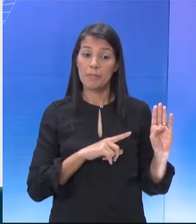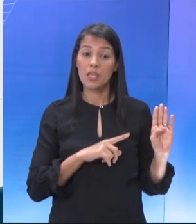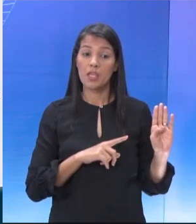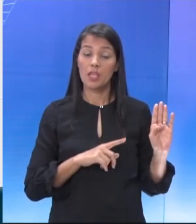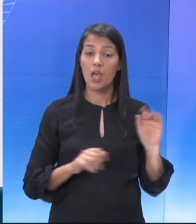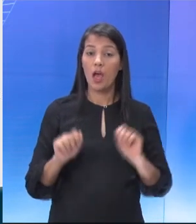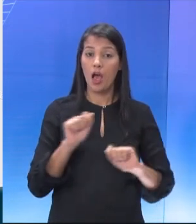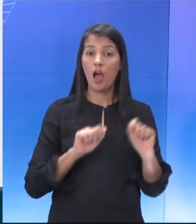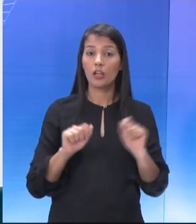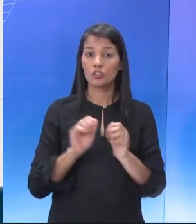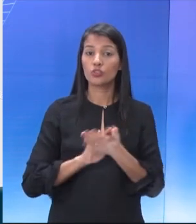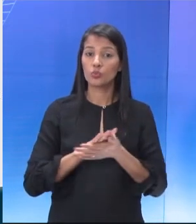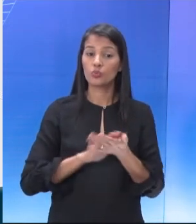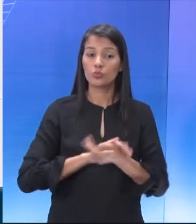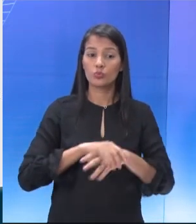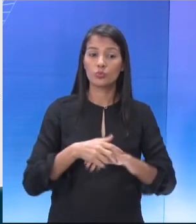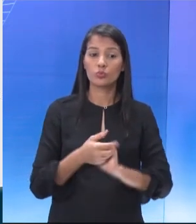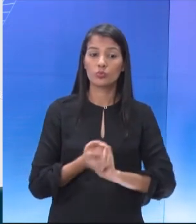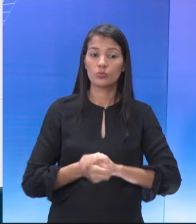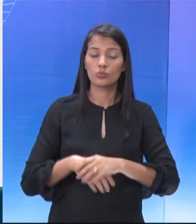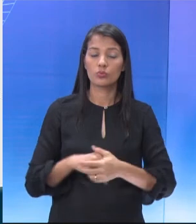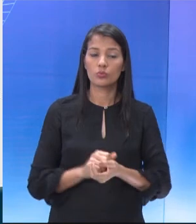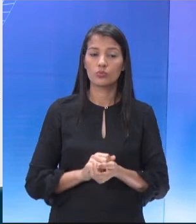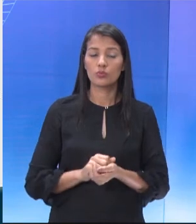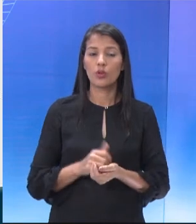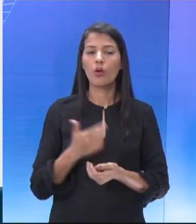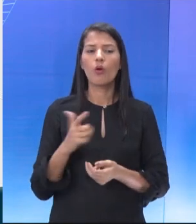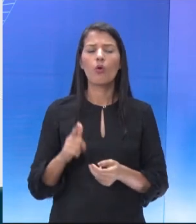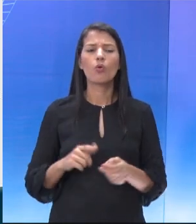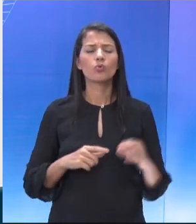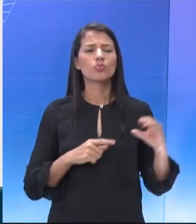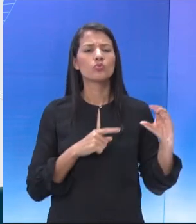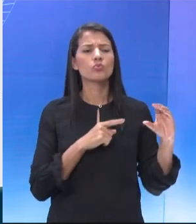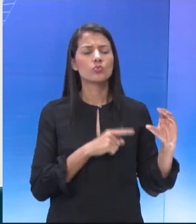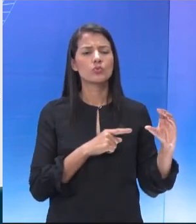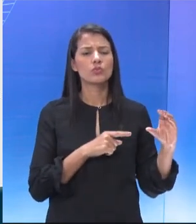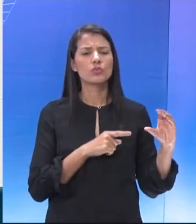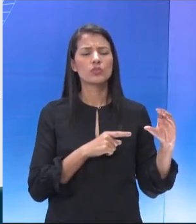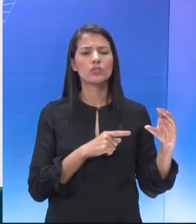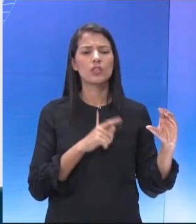vamos ler aqui as outras alternativas. Alternativa C, tornar os lipídios